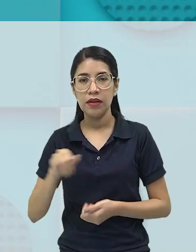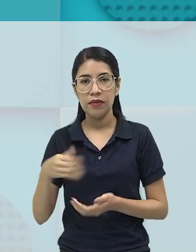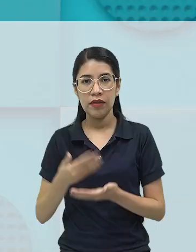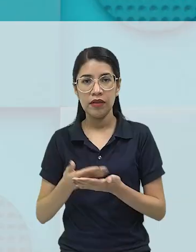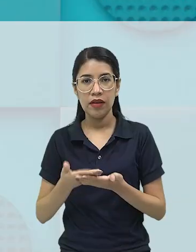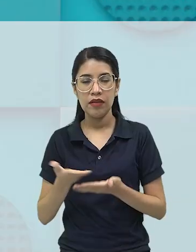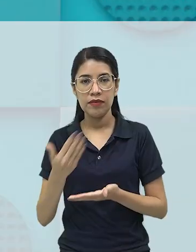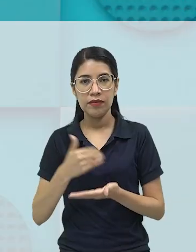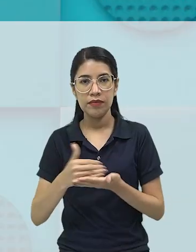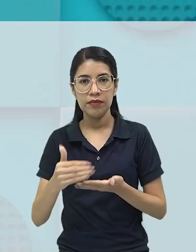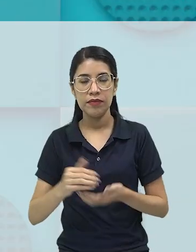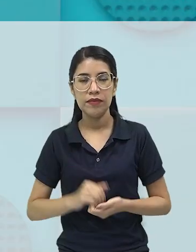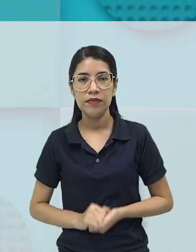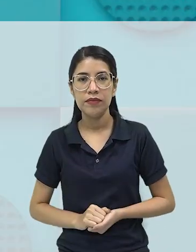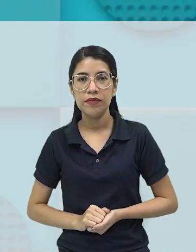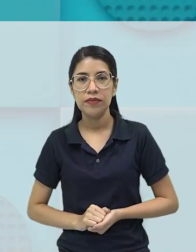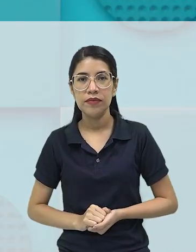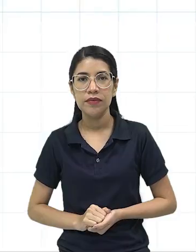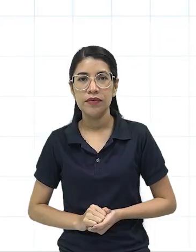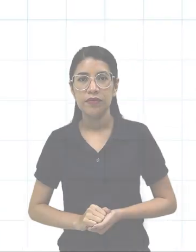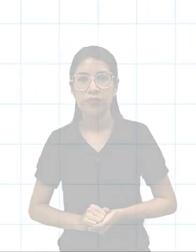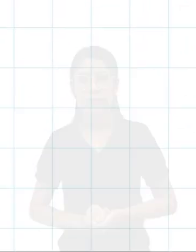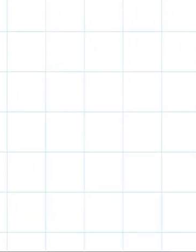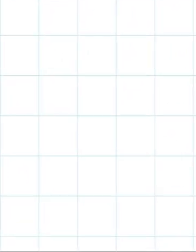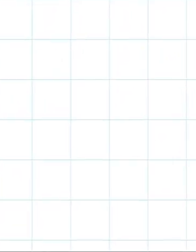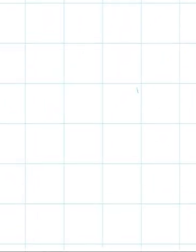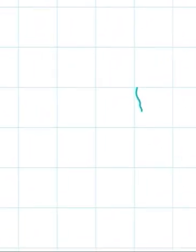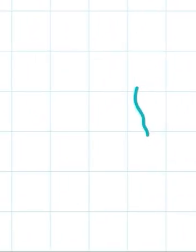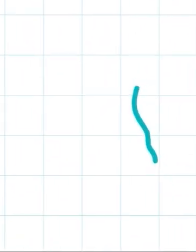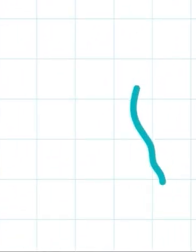aproveitem a aula. Let's go!